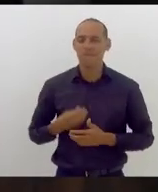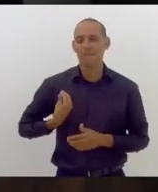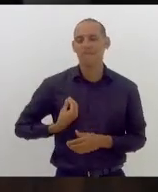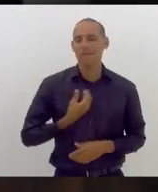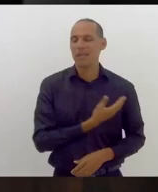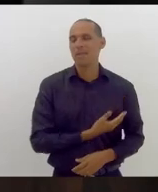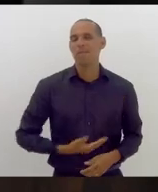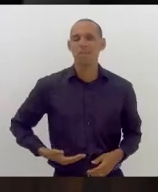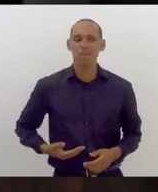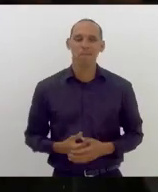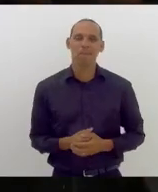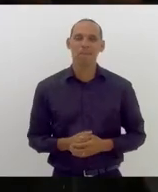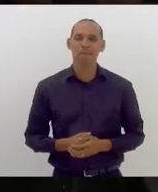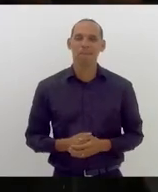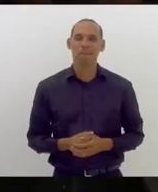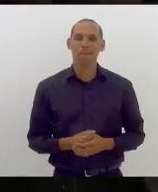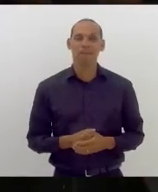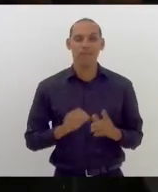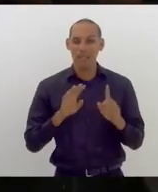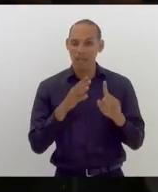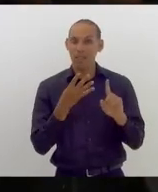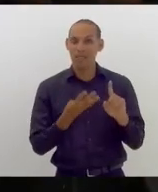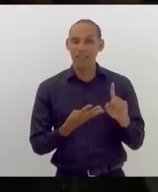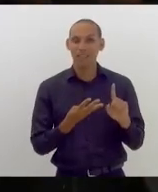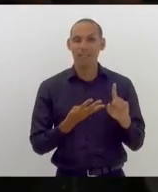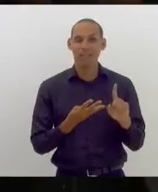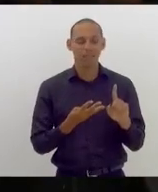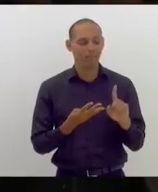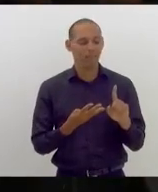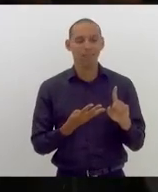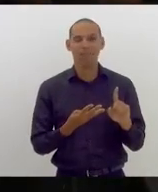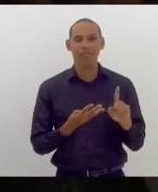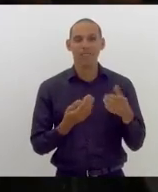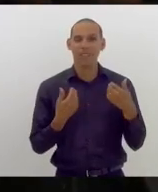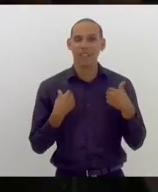Então, essa homenagem,